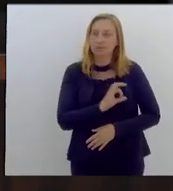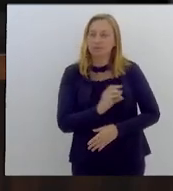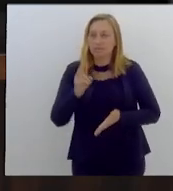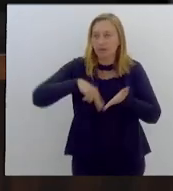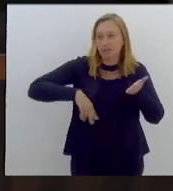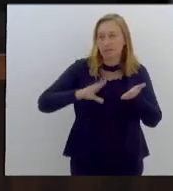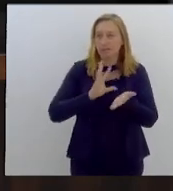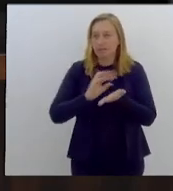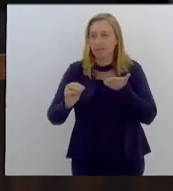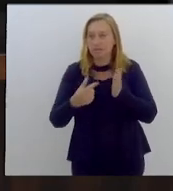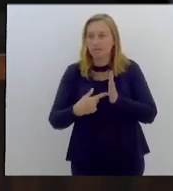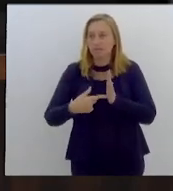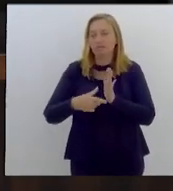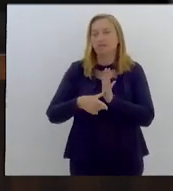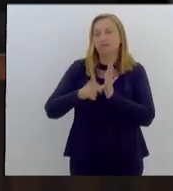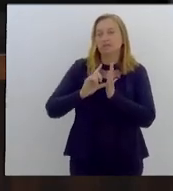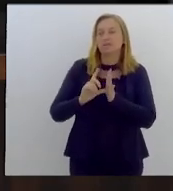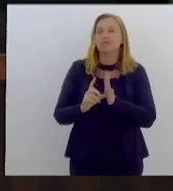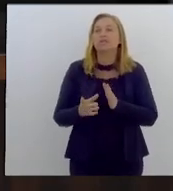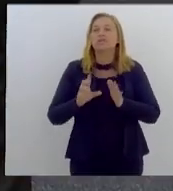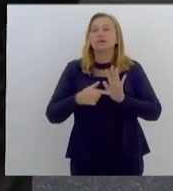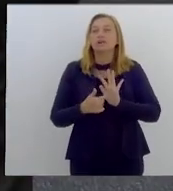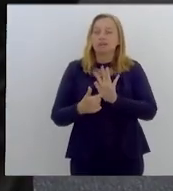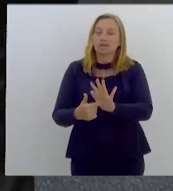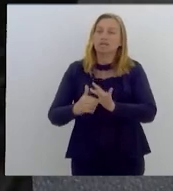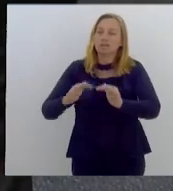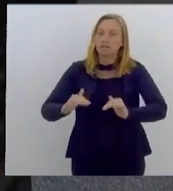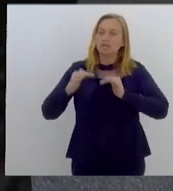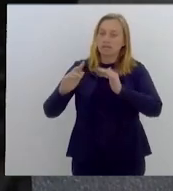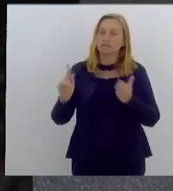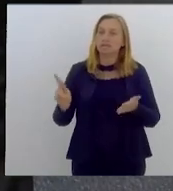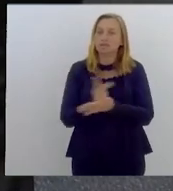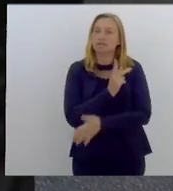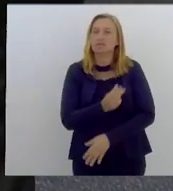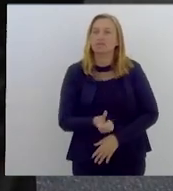sessão anterior. A ata reflete com exatidão o ocorrido na